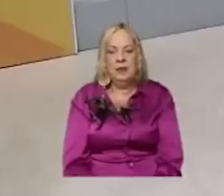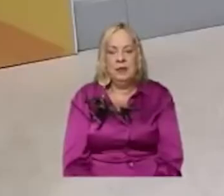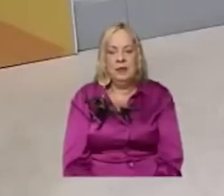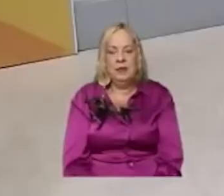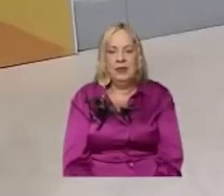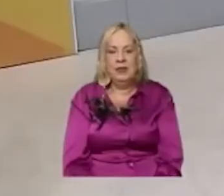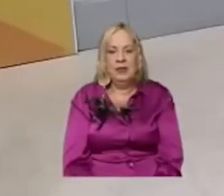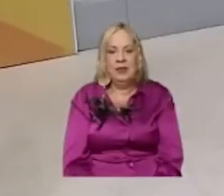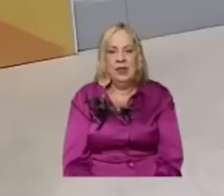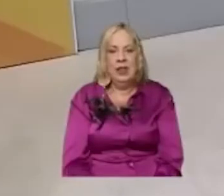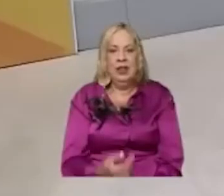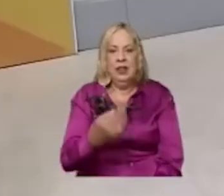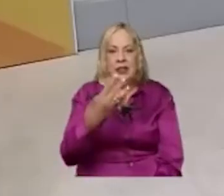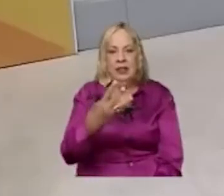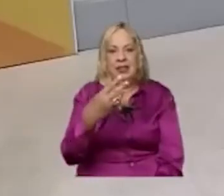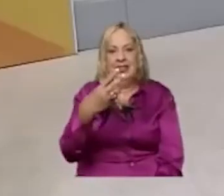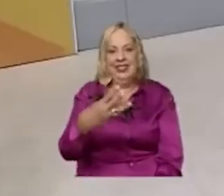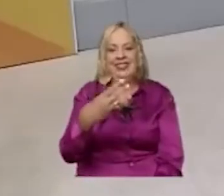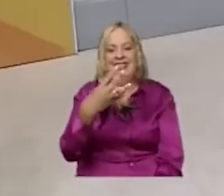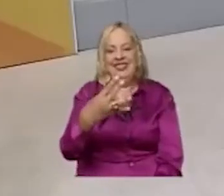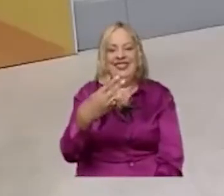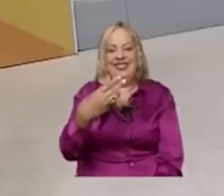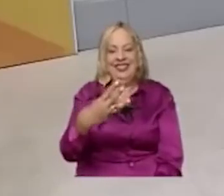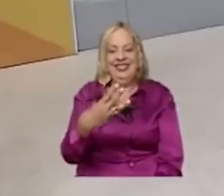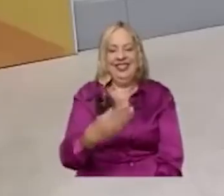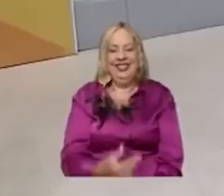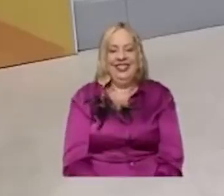indo bem, então marca